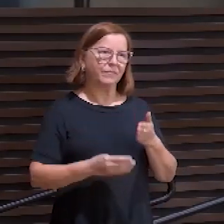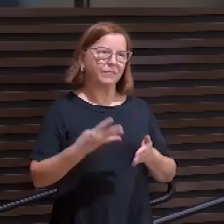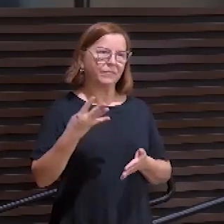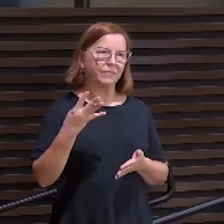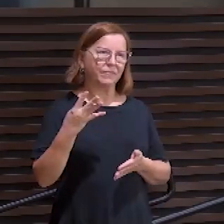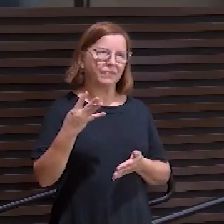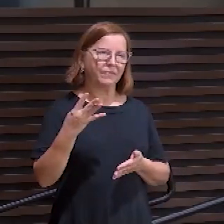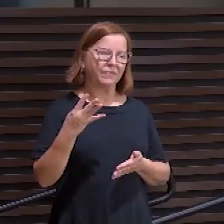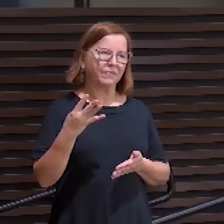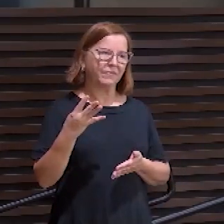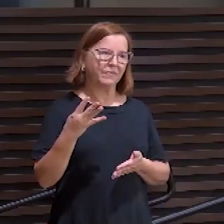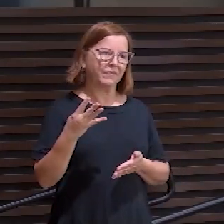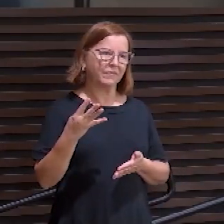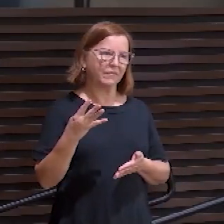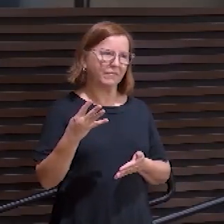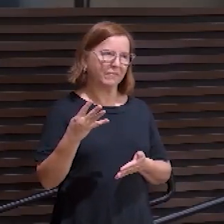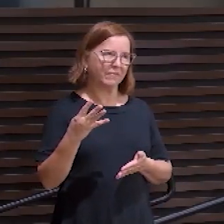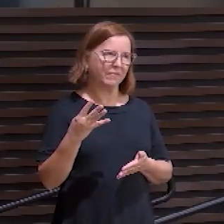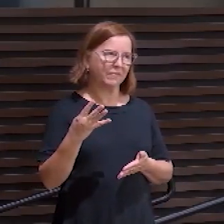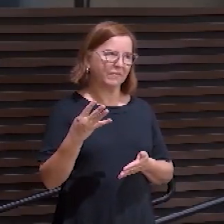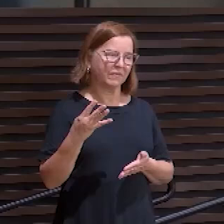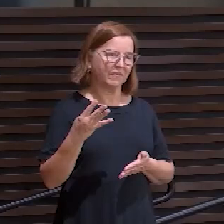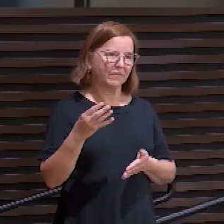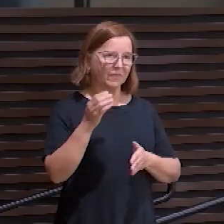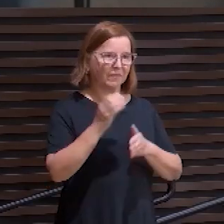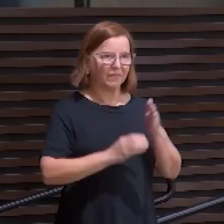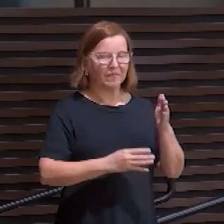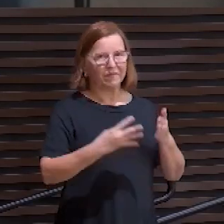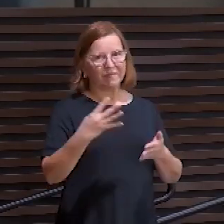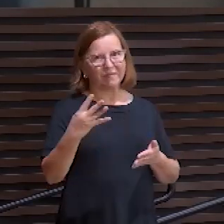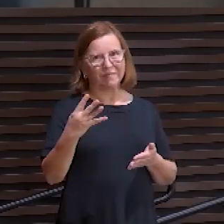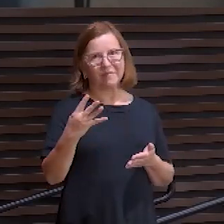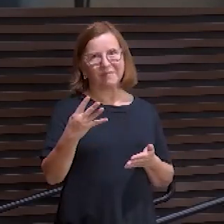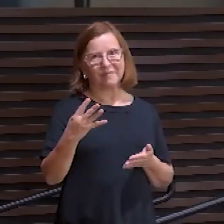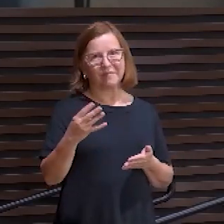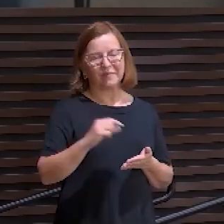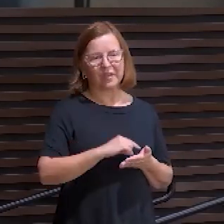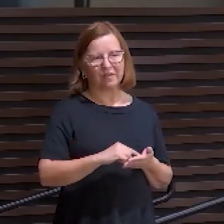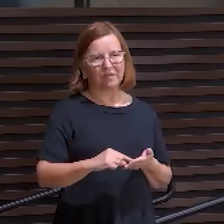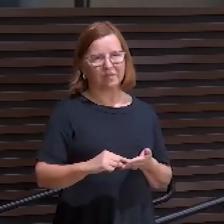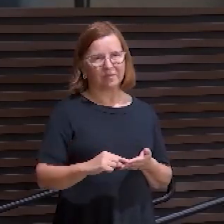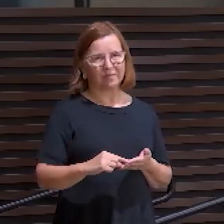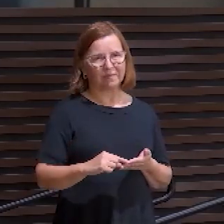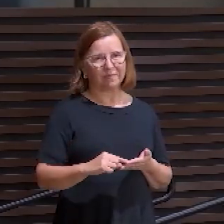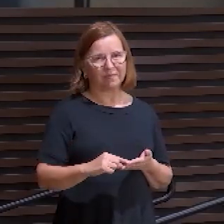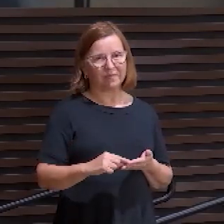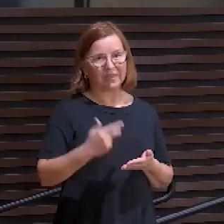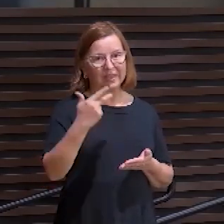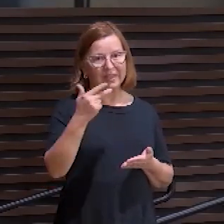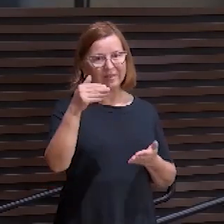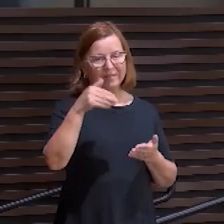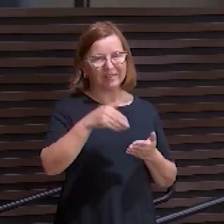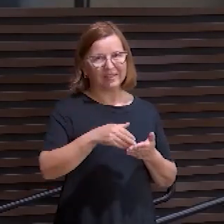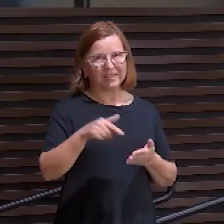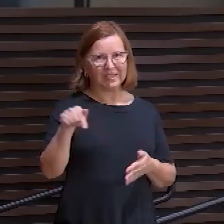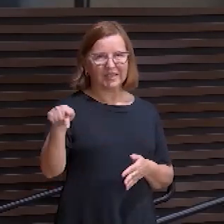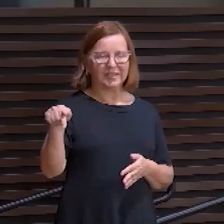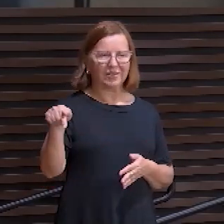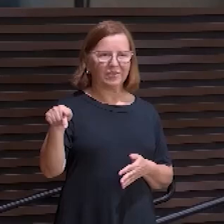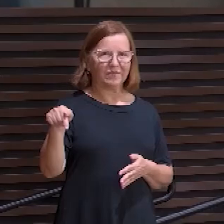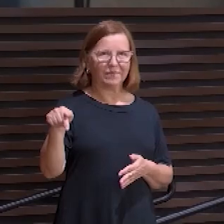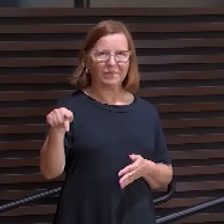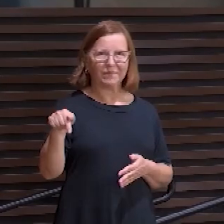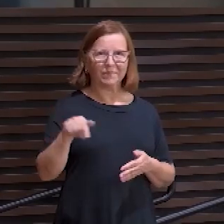4. No capítulo 4, os versículos de 3 a 7.